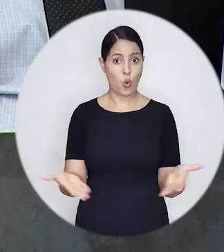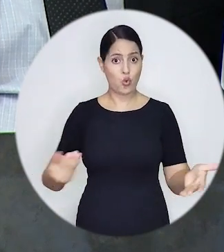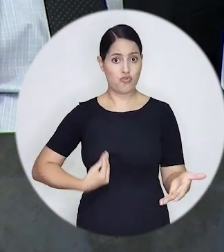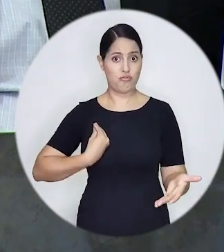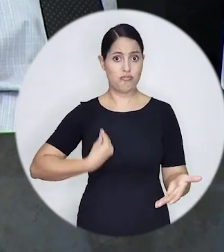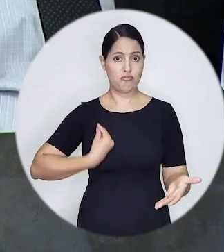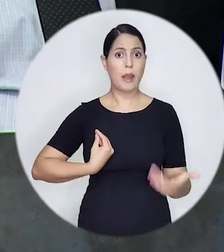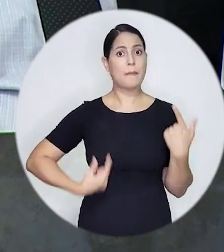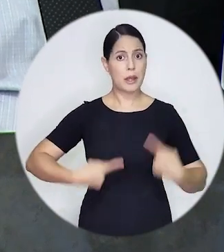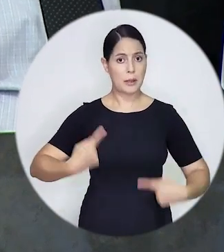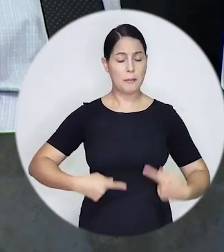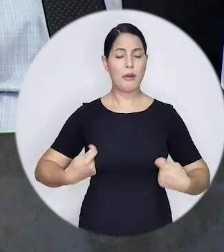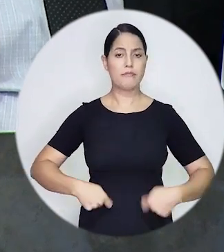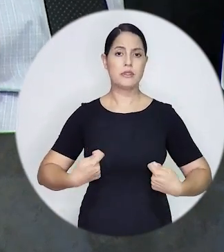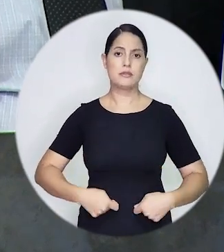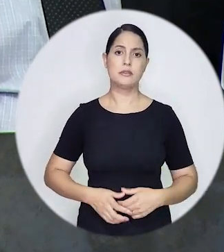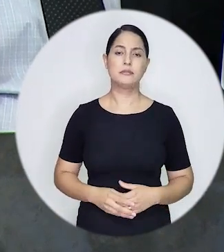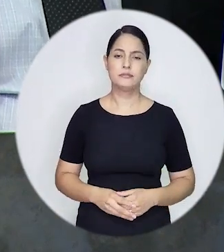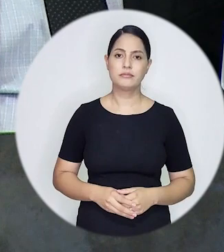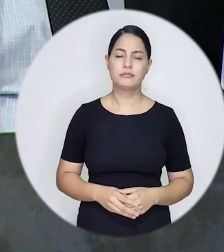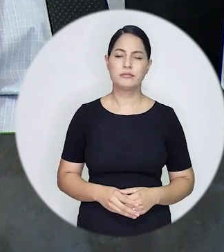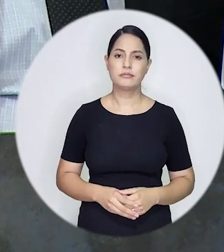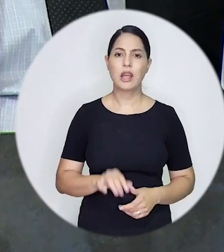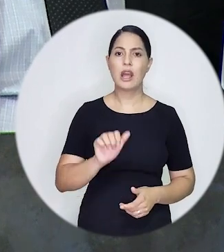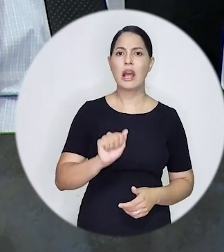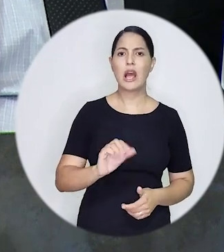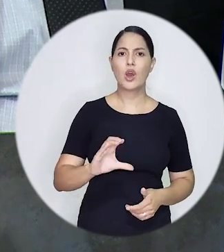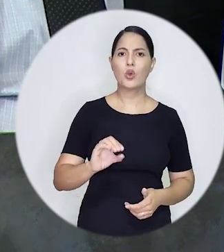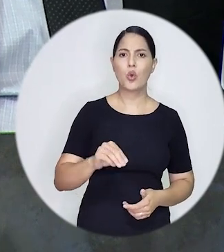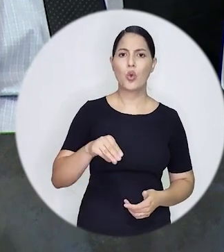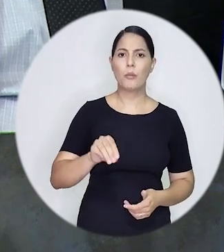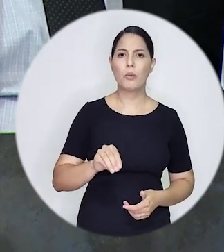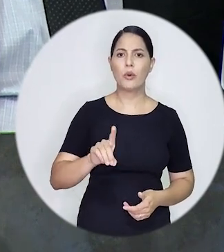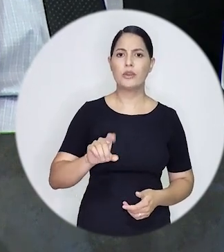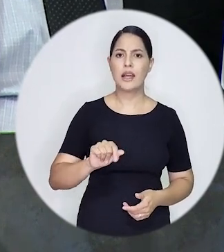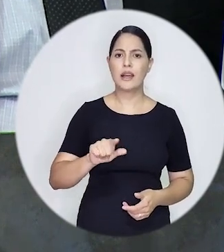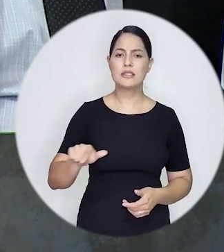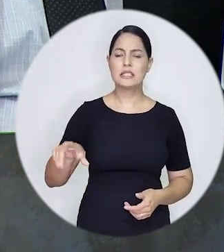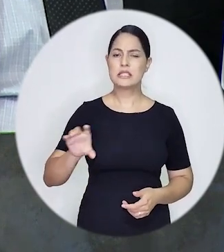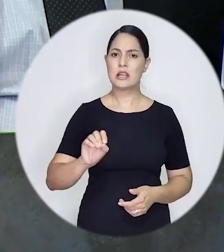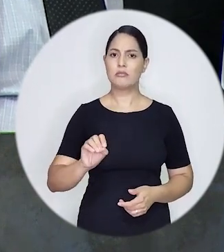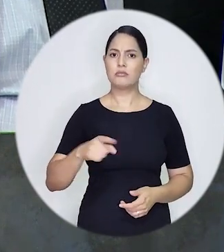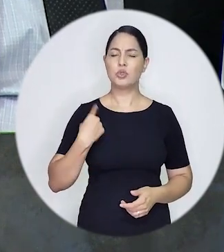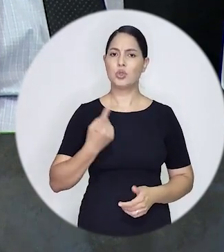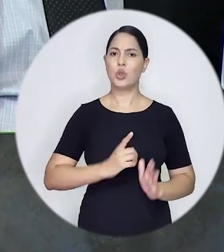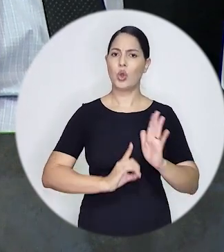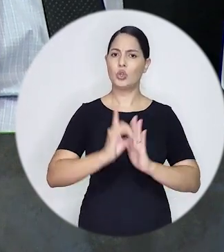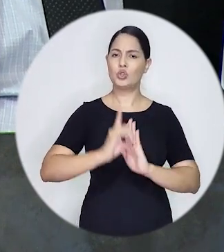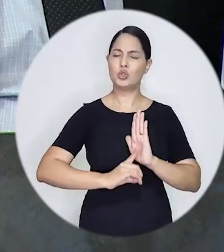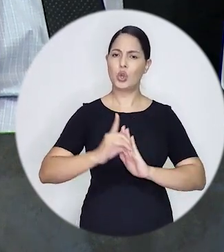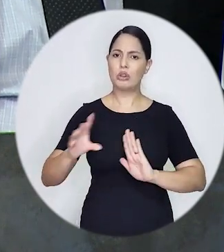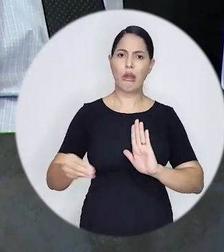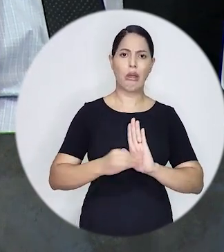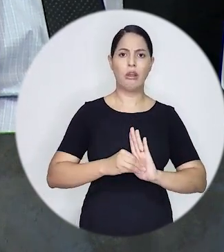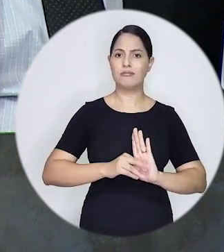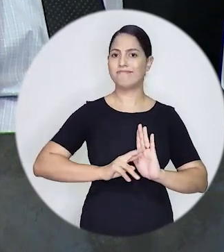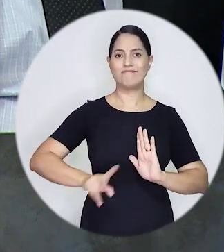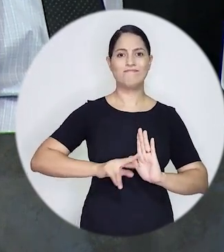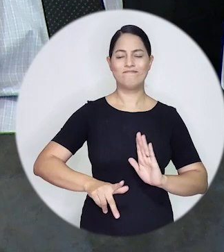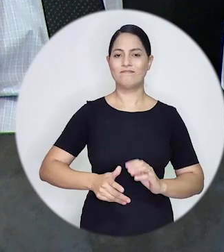O hoje exige de nós dizer não às pessoas que não cuidam das outras